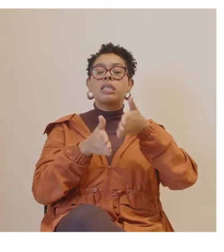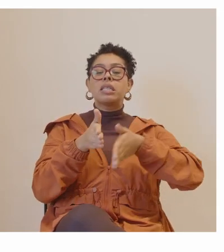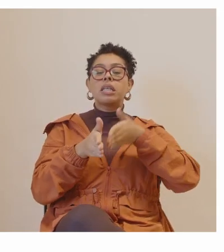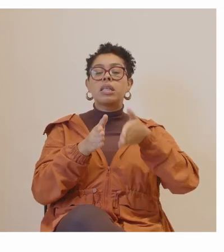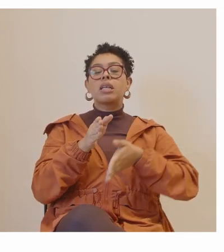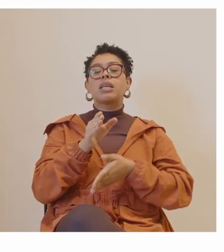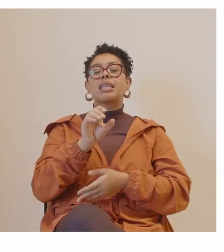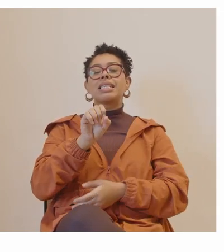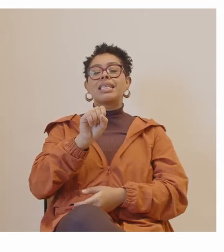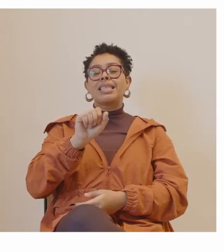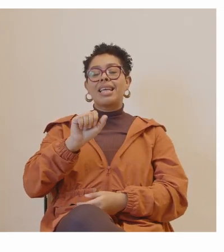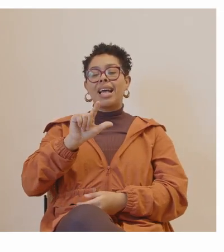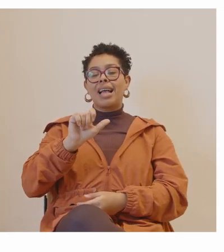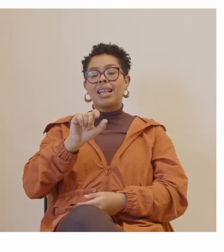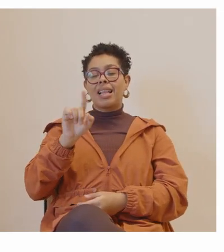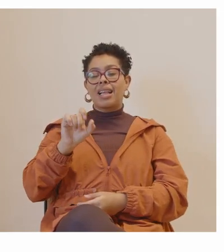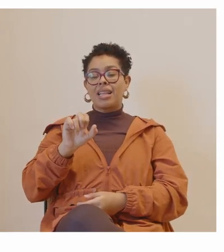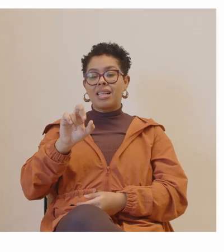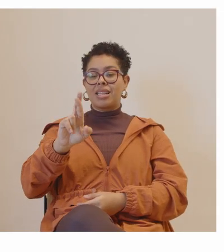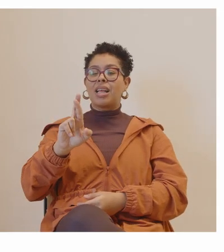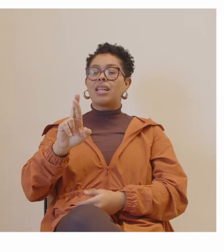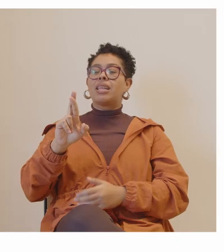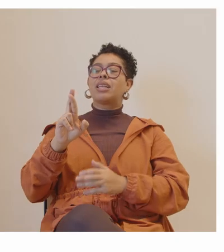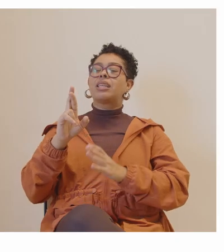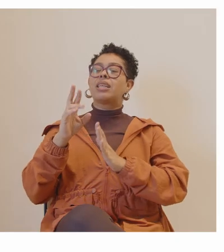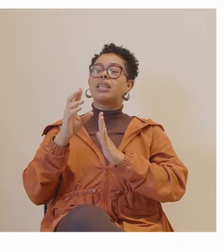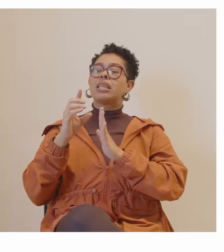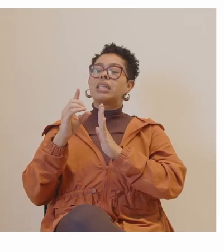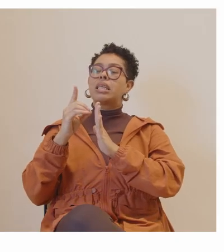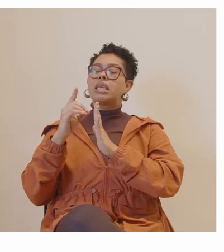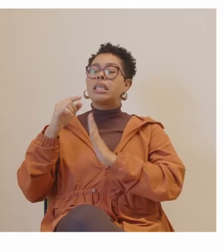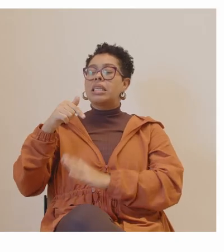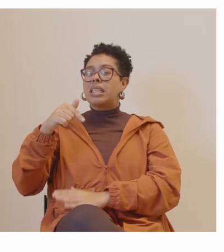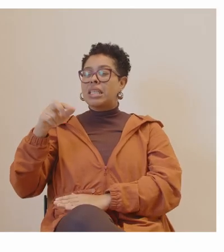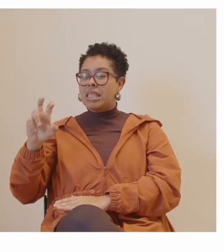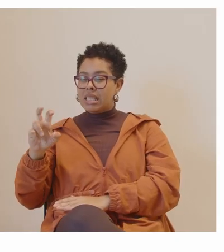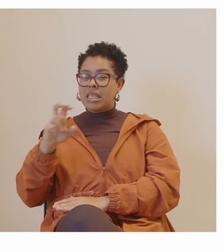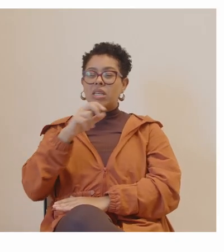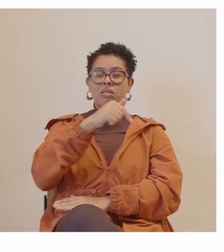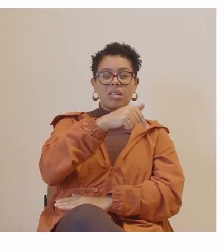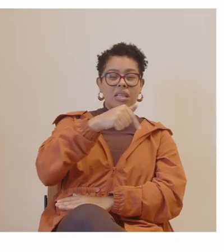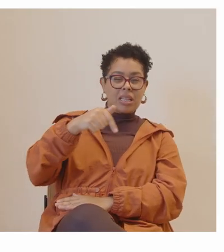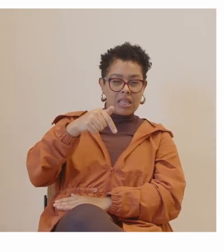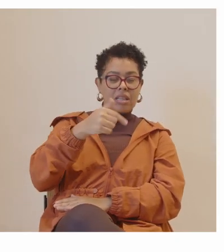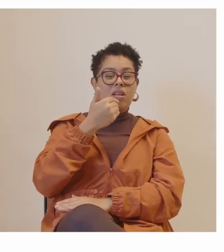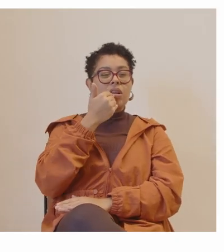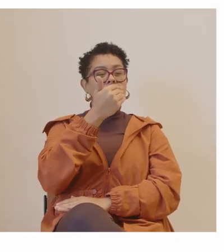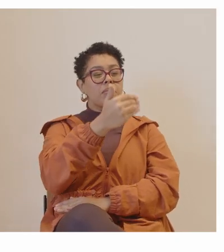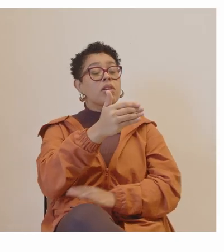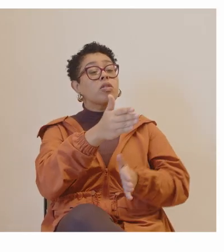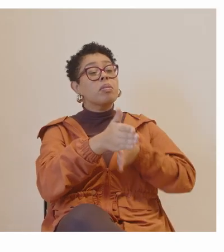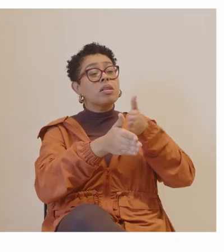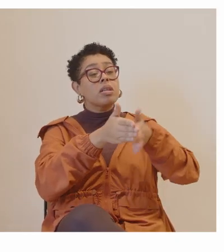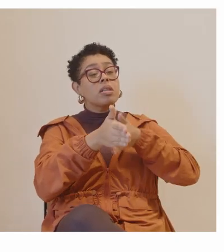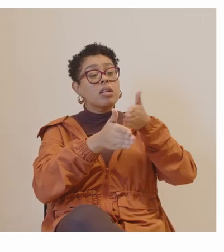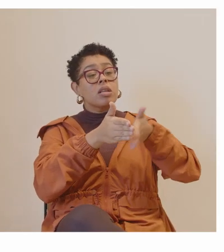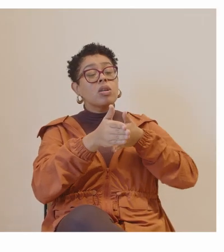sido recém-inaugurada, né, entre 1875 e 77, e o Monet pede ao diretor da Gare